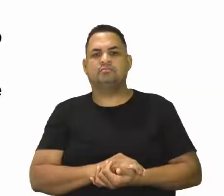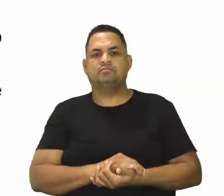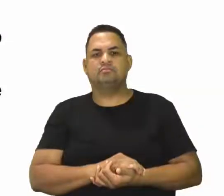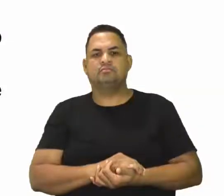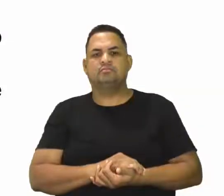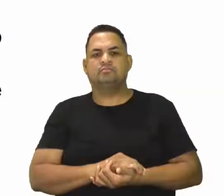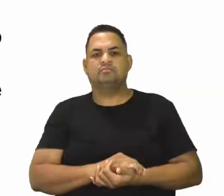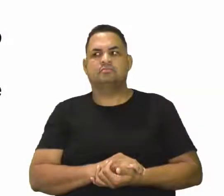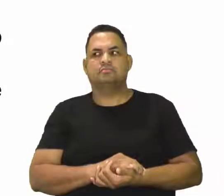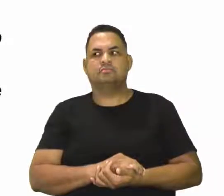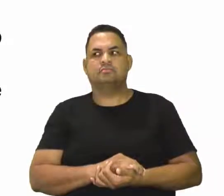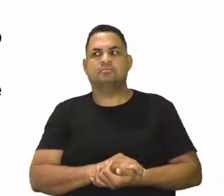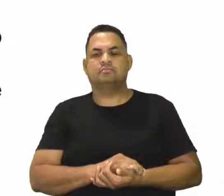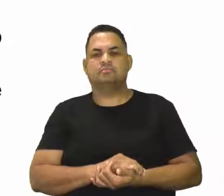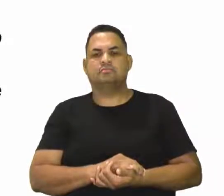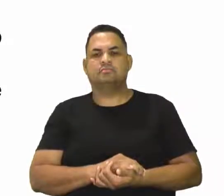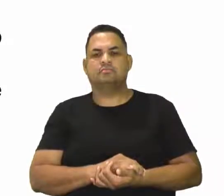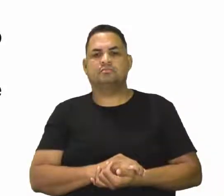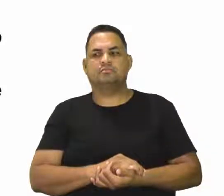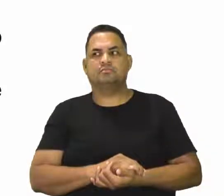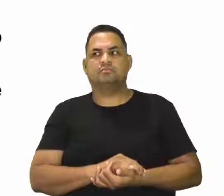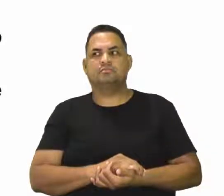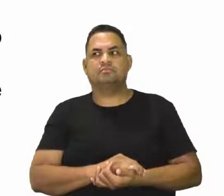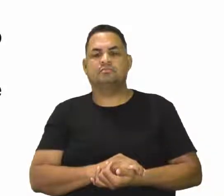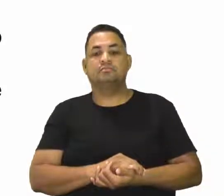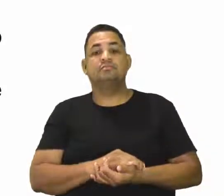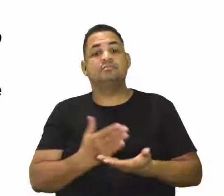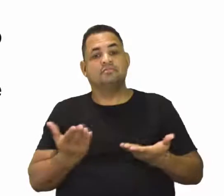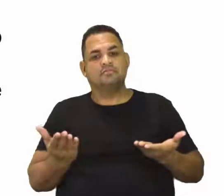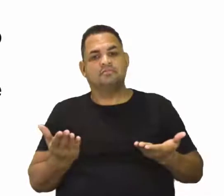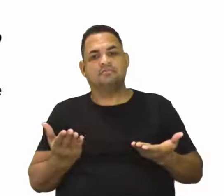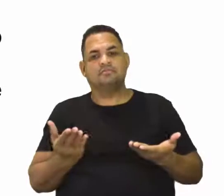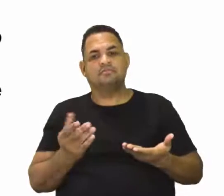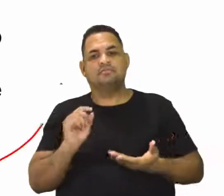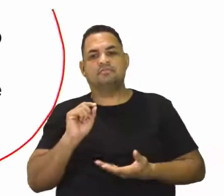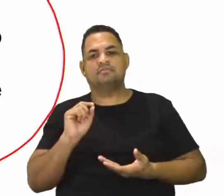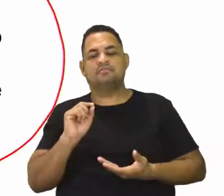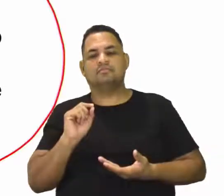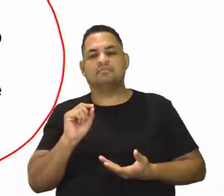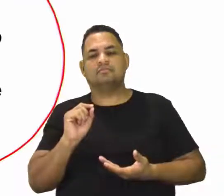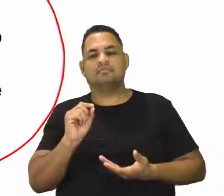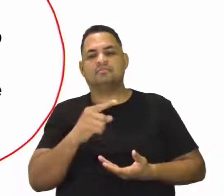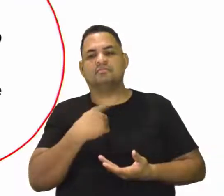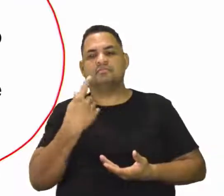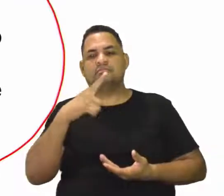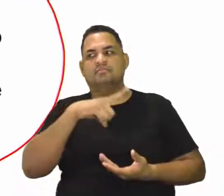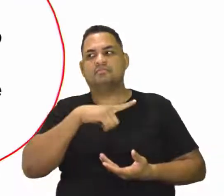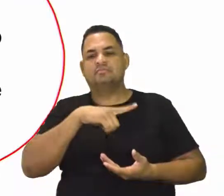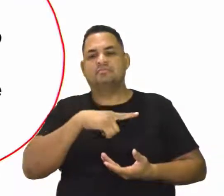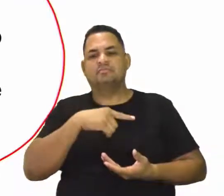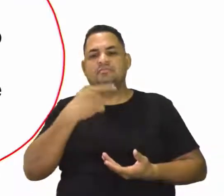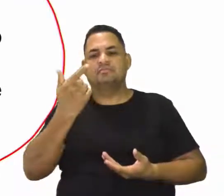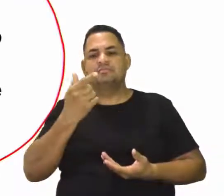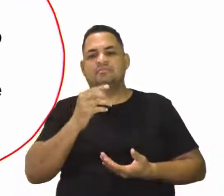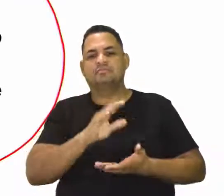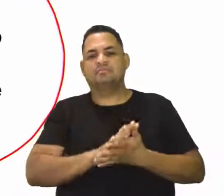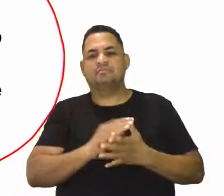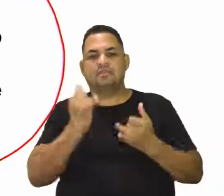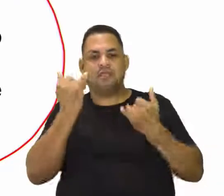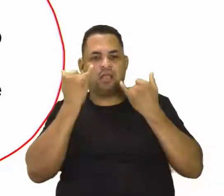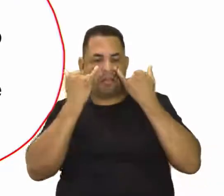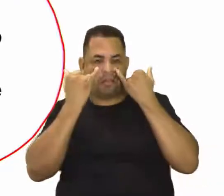vamos lá então o que nós temos aqui a Lana e essa